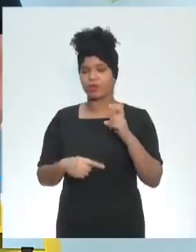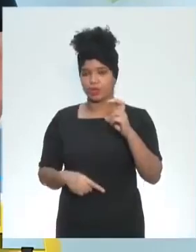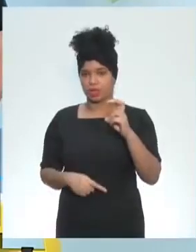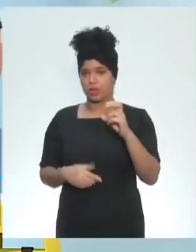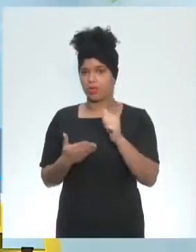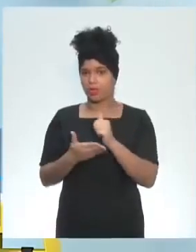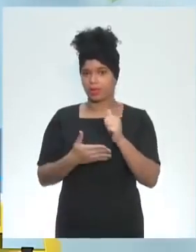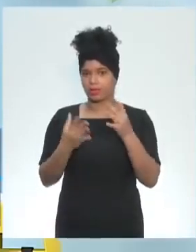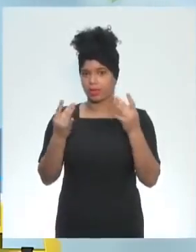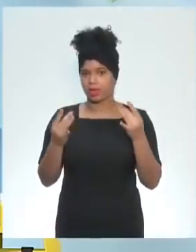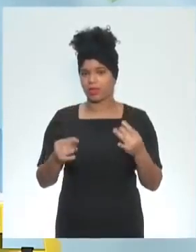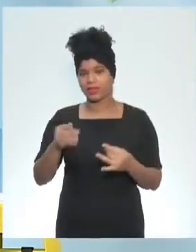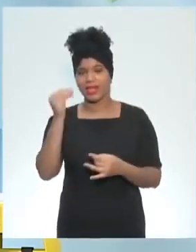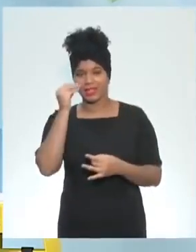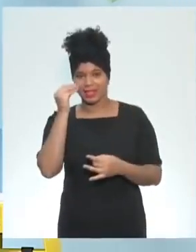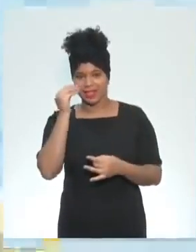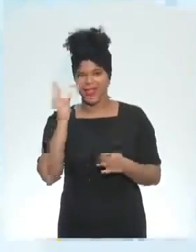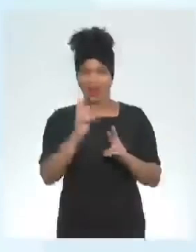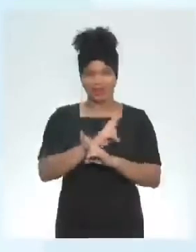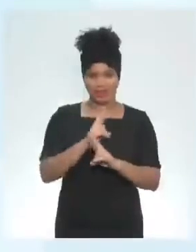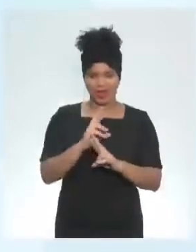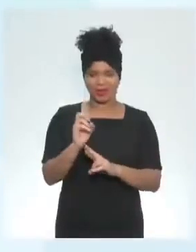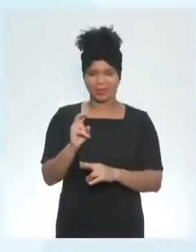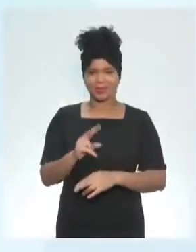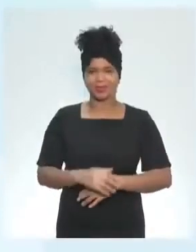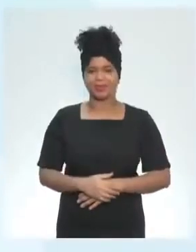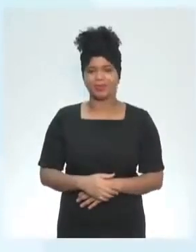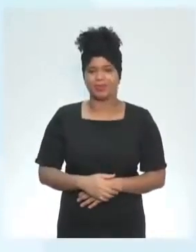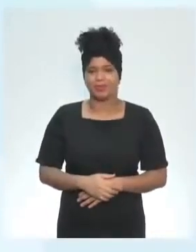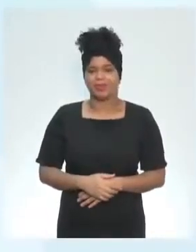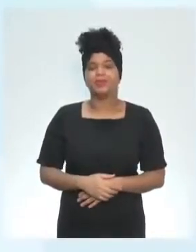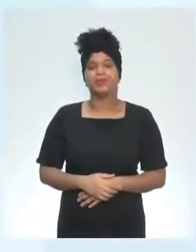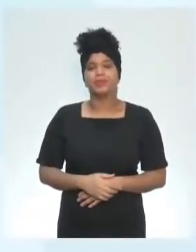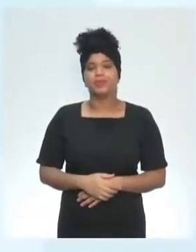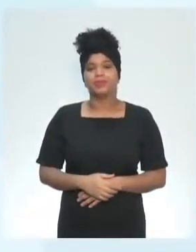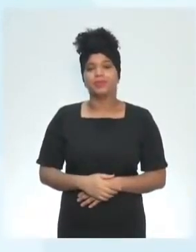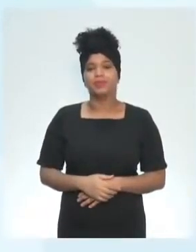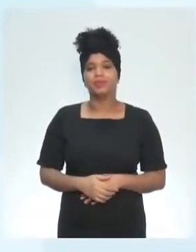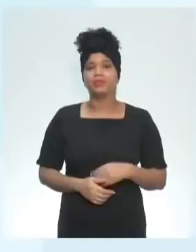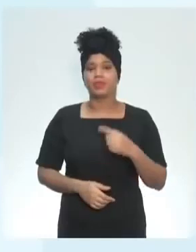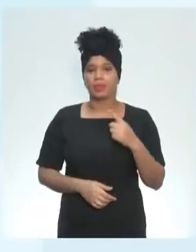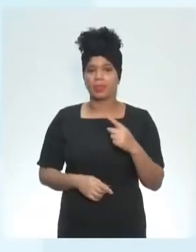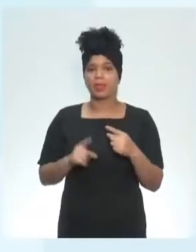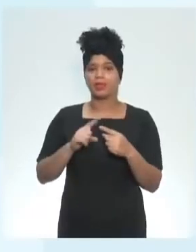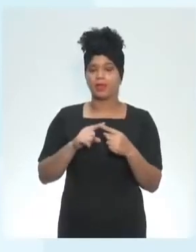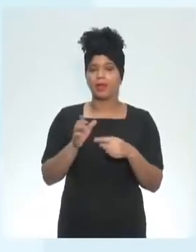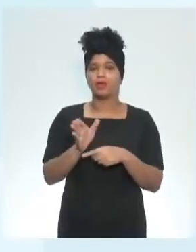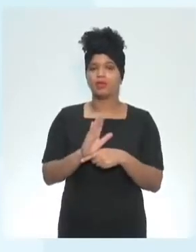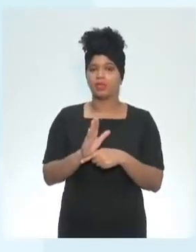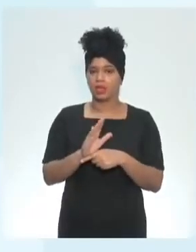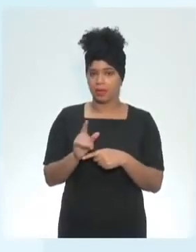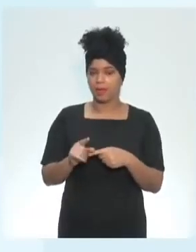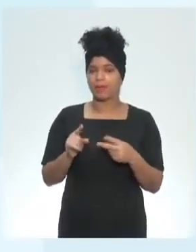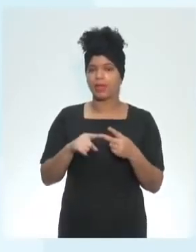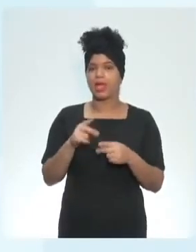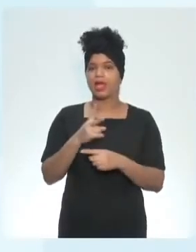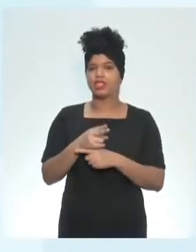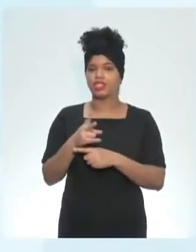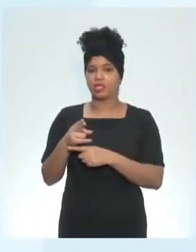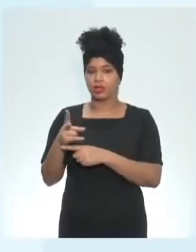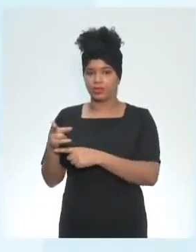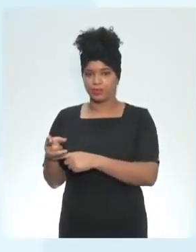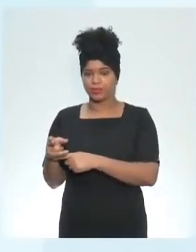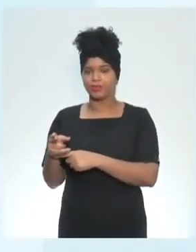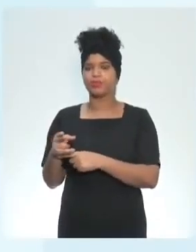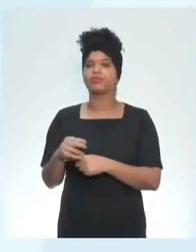precisão tentar associar para gente tá bom Então temos aqui ó cima da five que é elements os